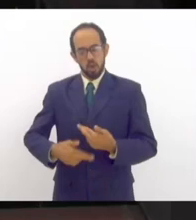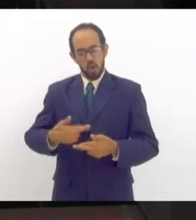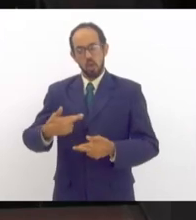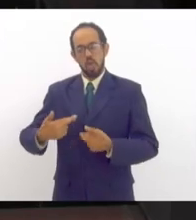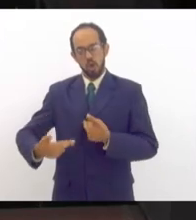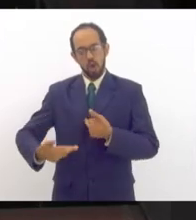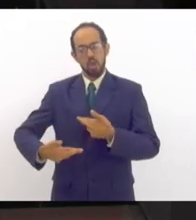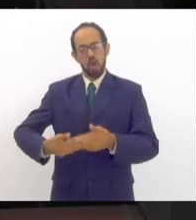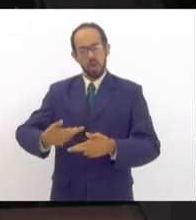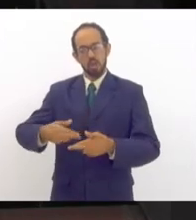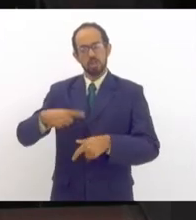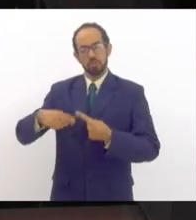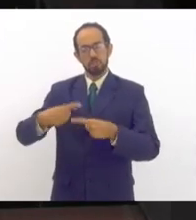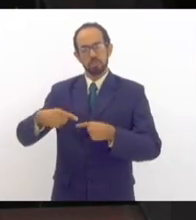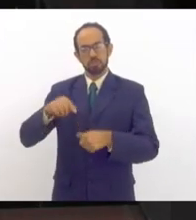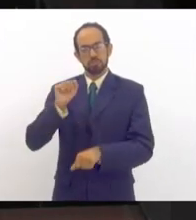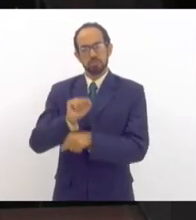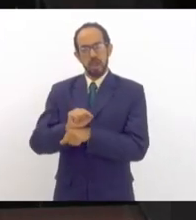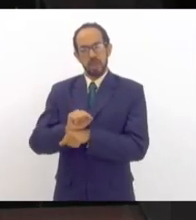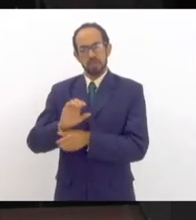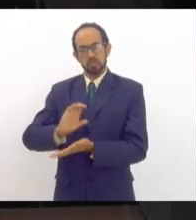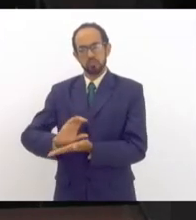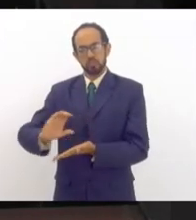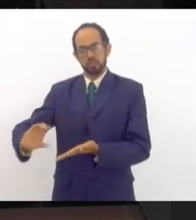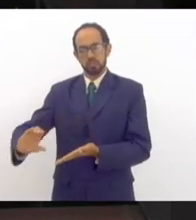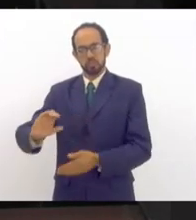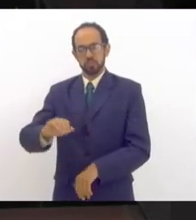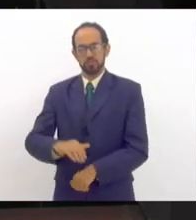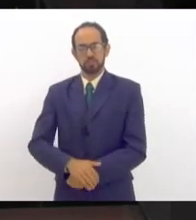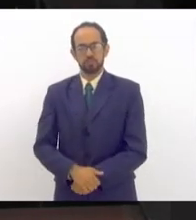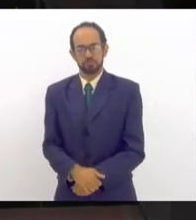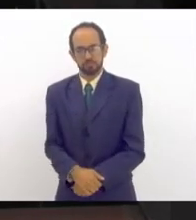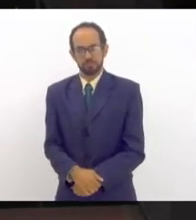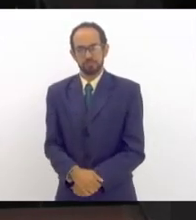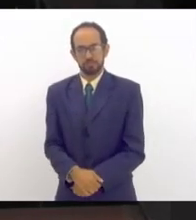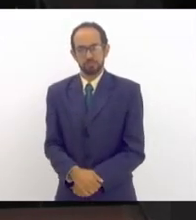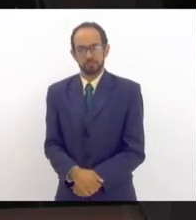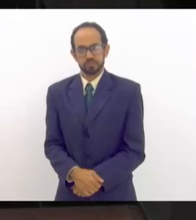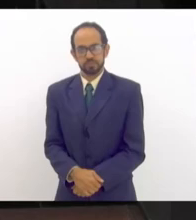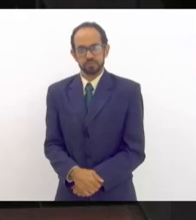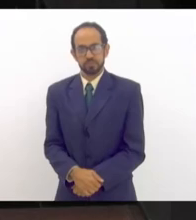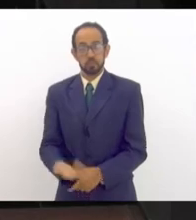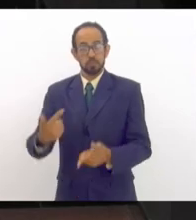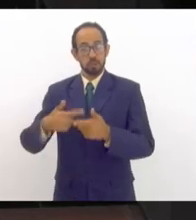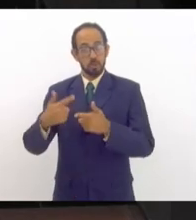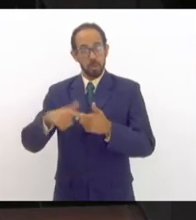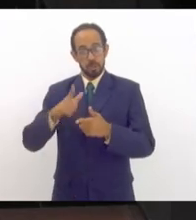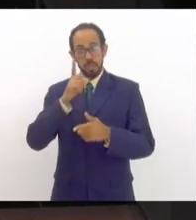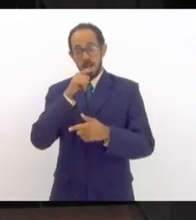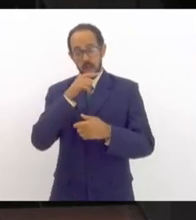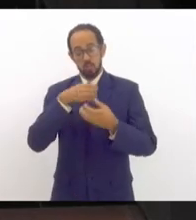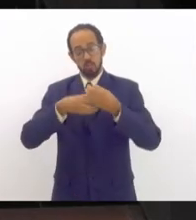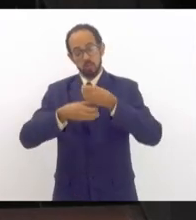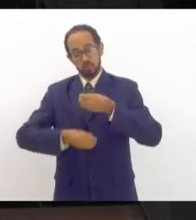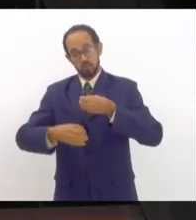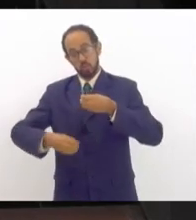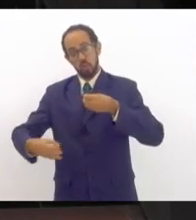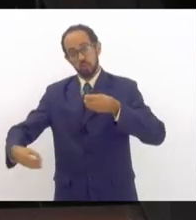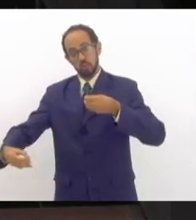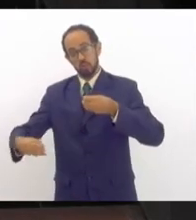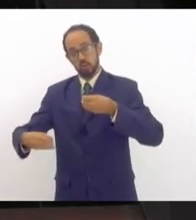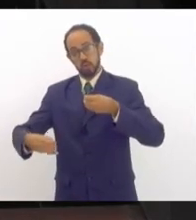para de investir para de fazer a manutenção e o que acontece no caso da água e do esgoto as cidades